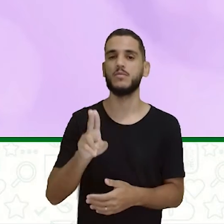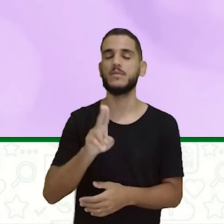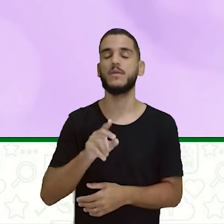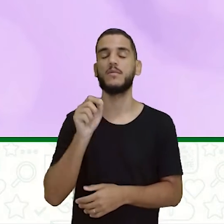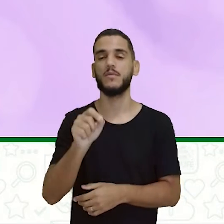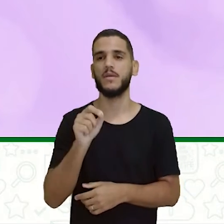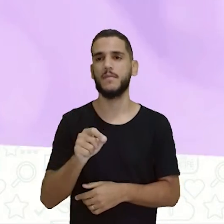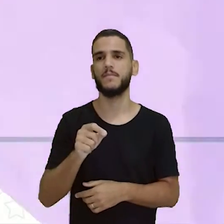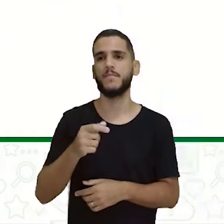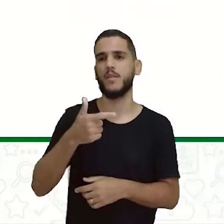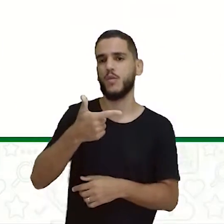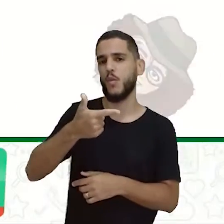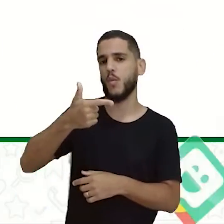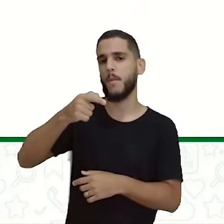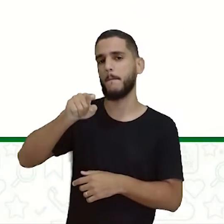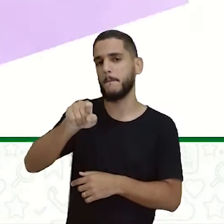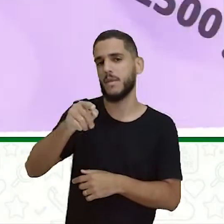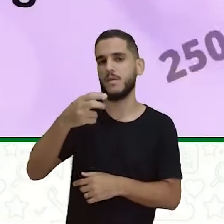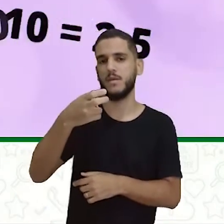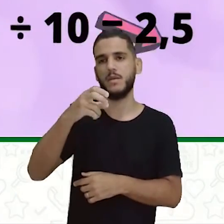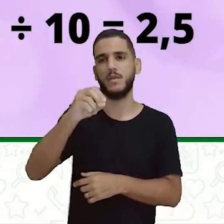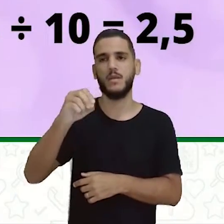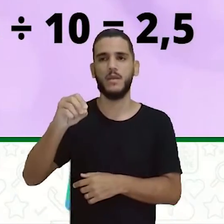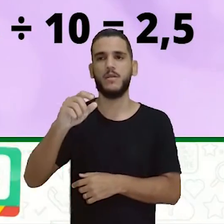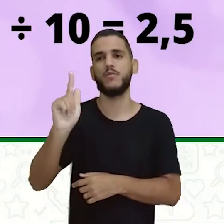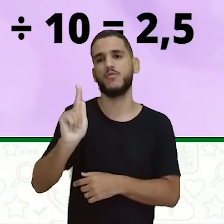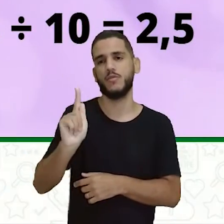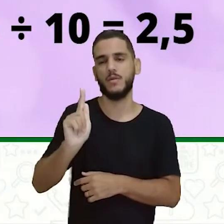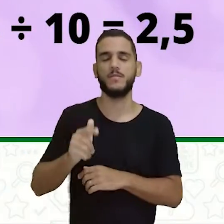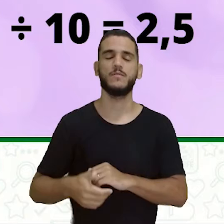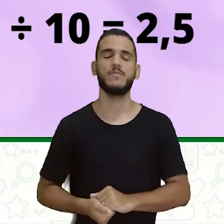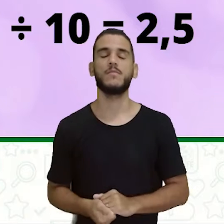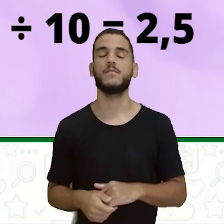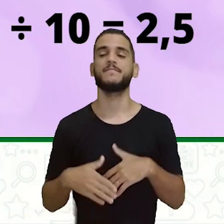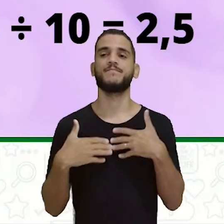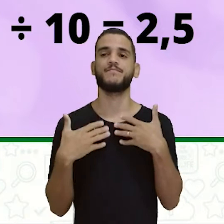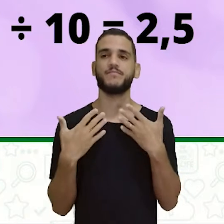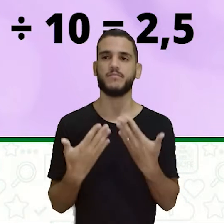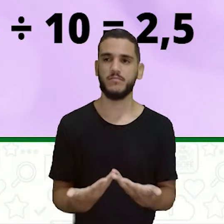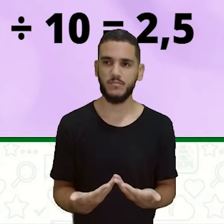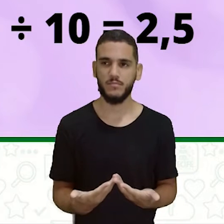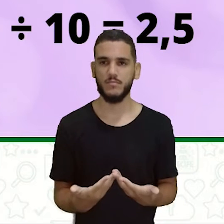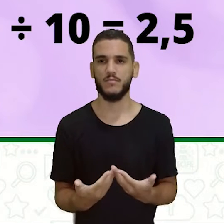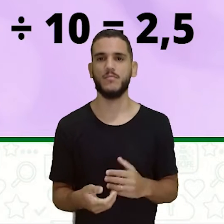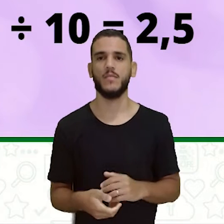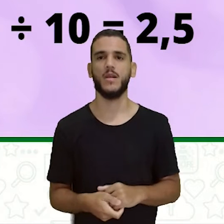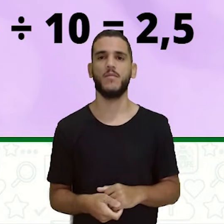2.500 gramas, certo? Ou seja,